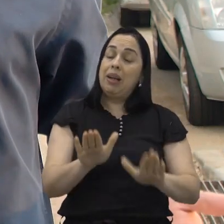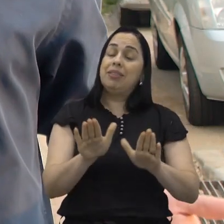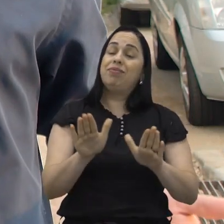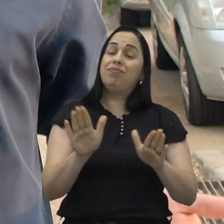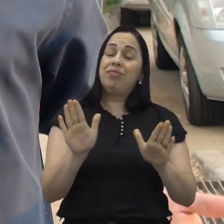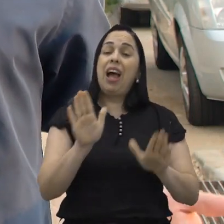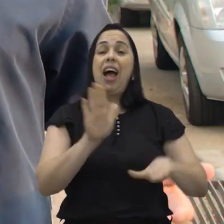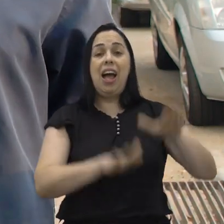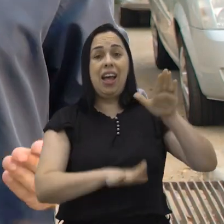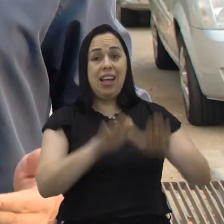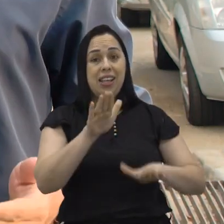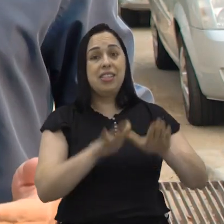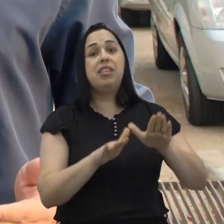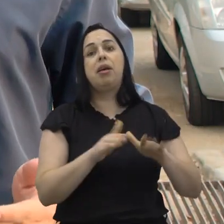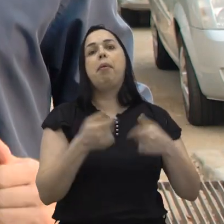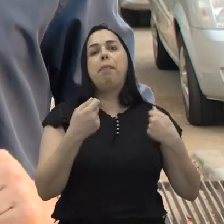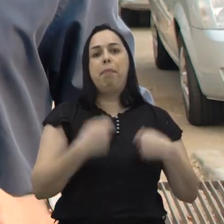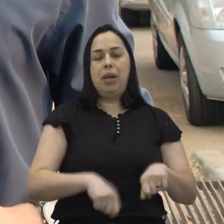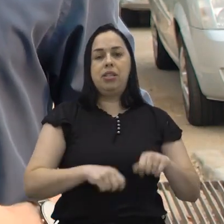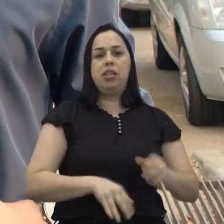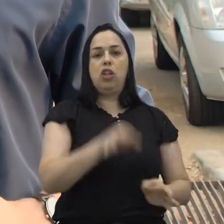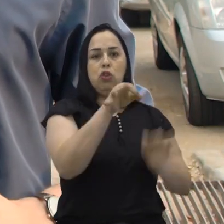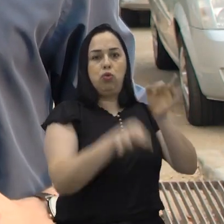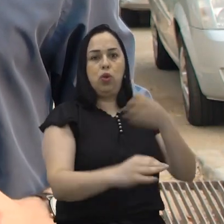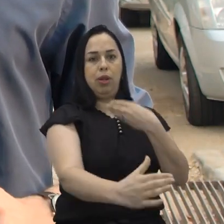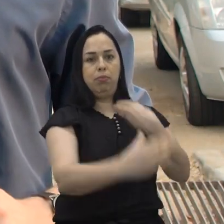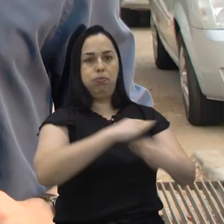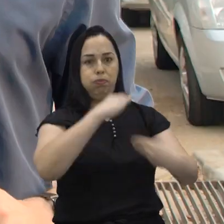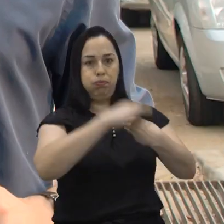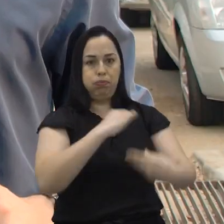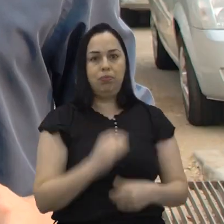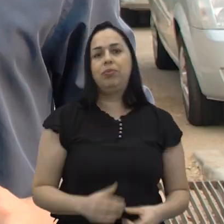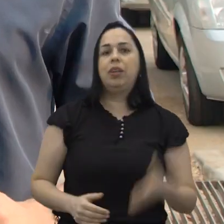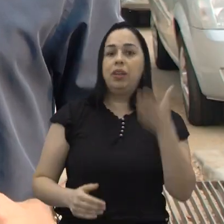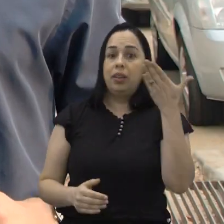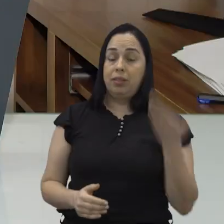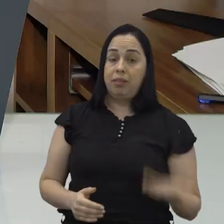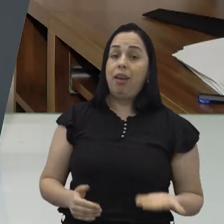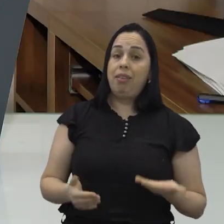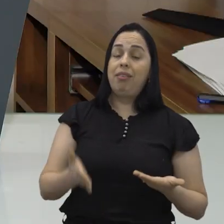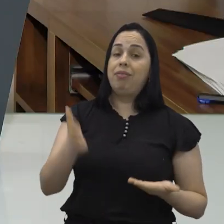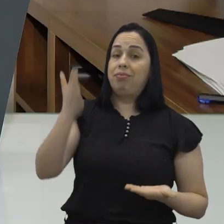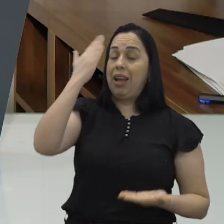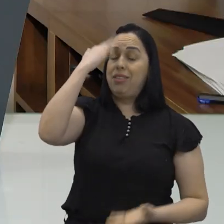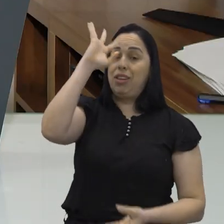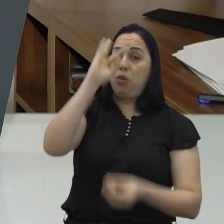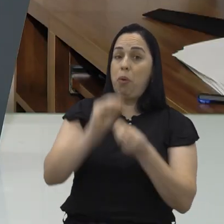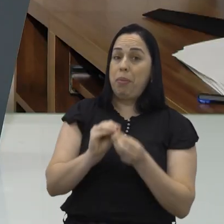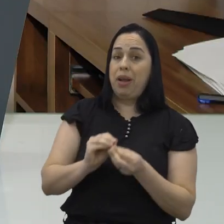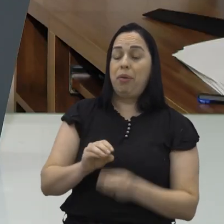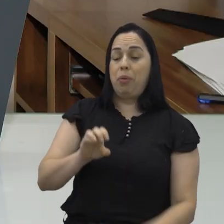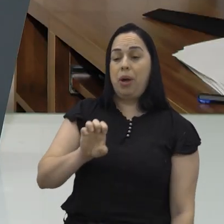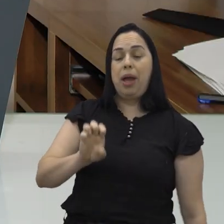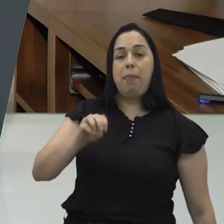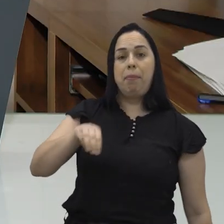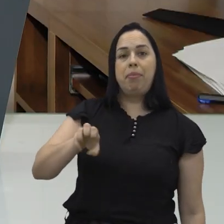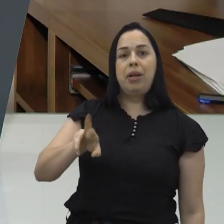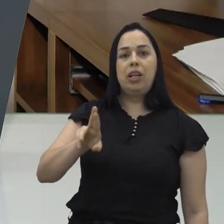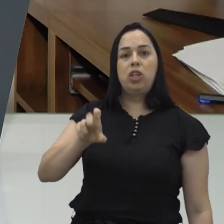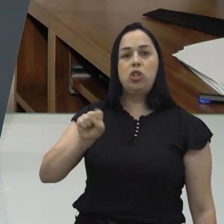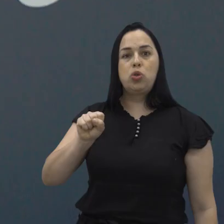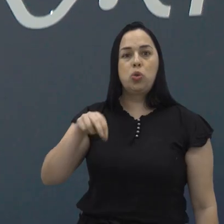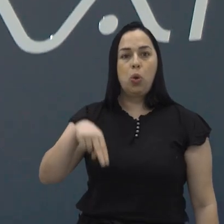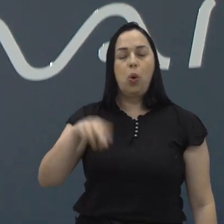suporte necessário. Mas, às vezes, é preciso buscar orientação jurídica. Quem entende bem essa realidade